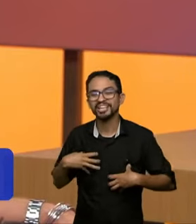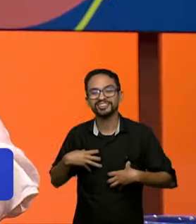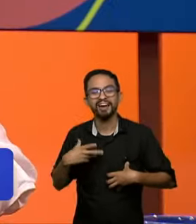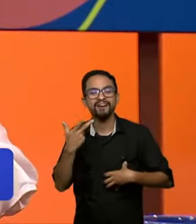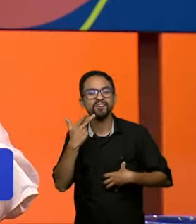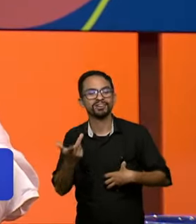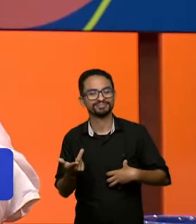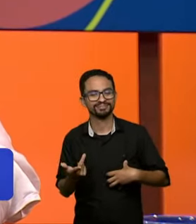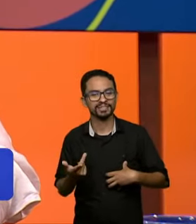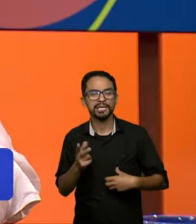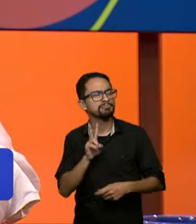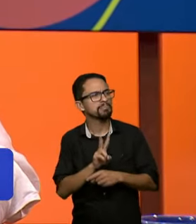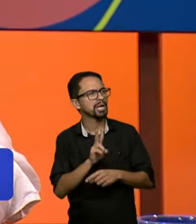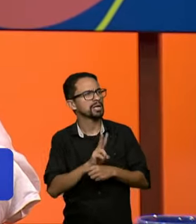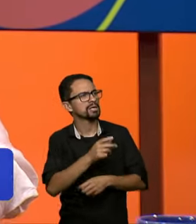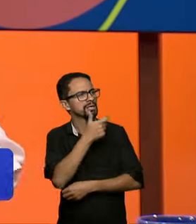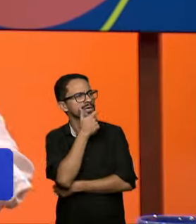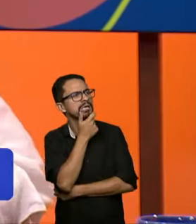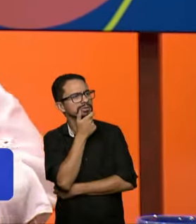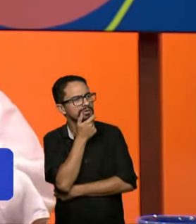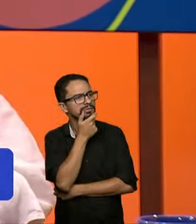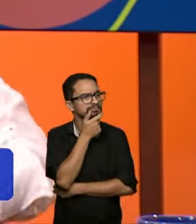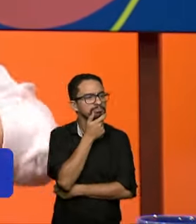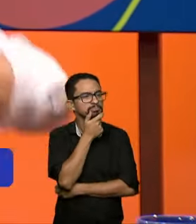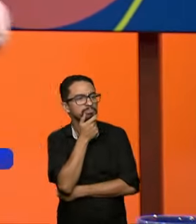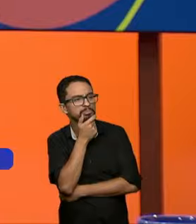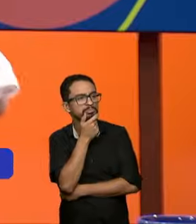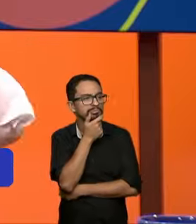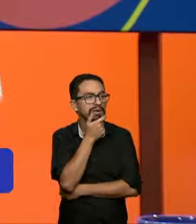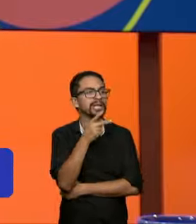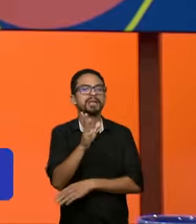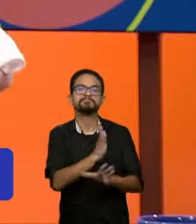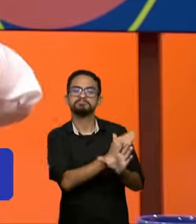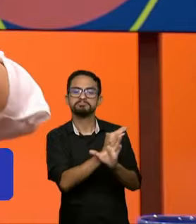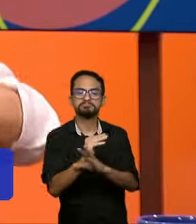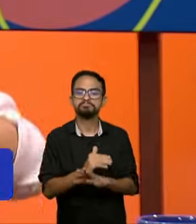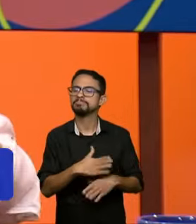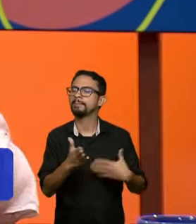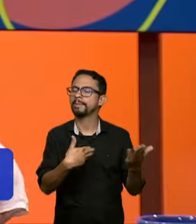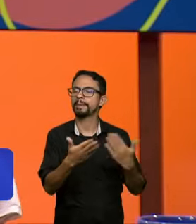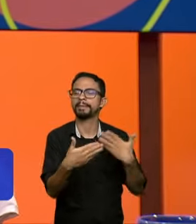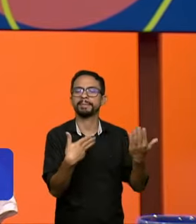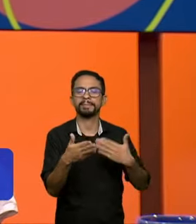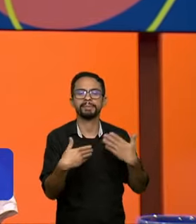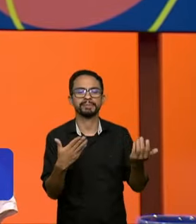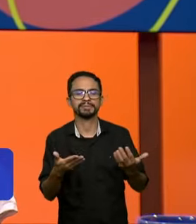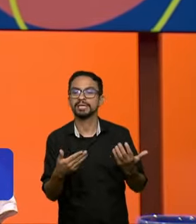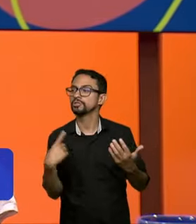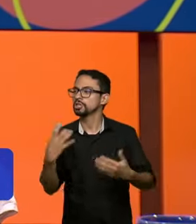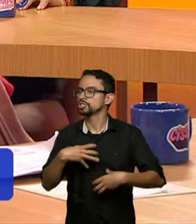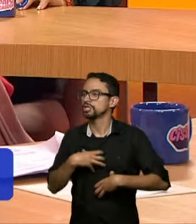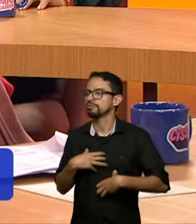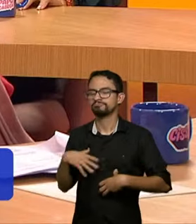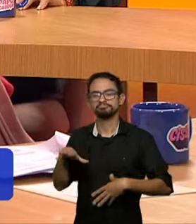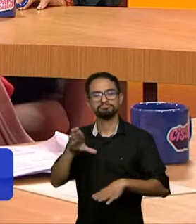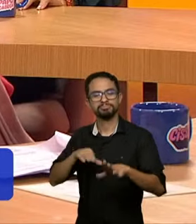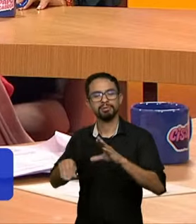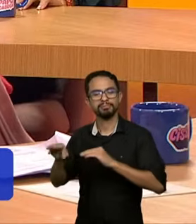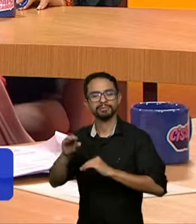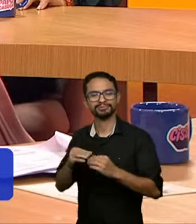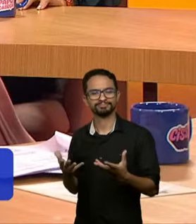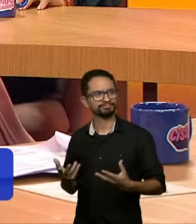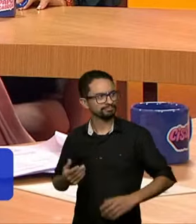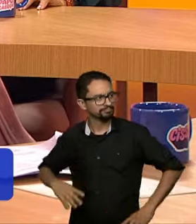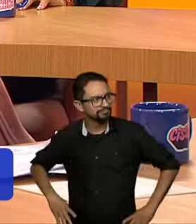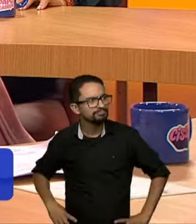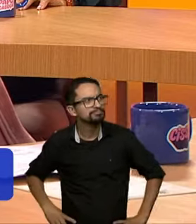eu fiquei esperando... Deve ter se distraído. Aí continuei conversando, não sei o que, não sei o que. Então é assim que a gente fala, daí?